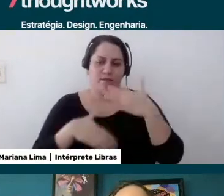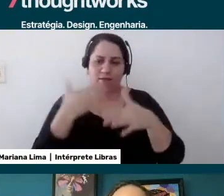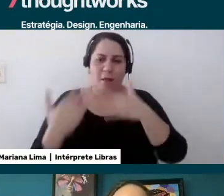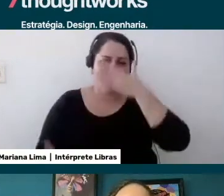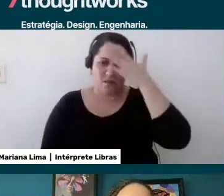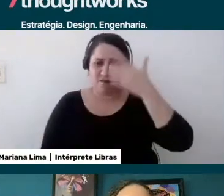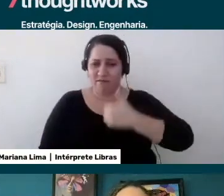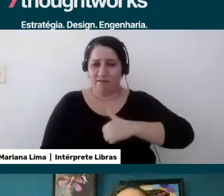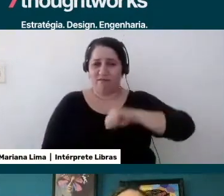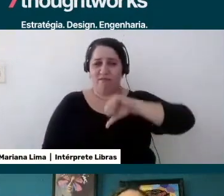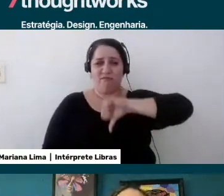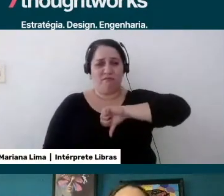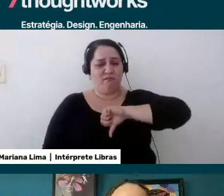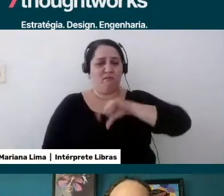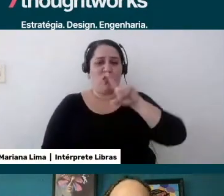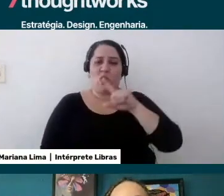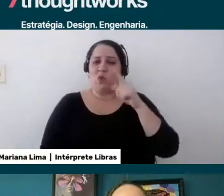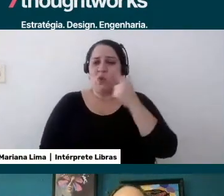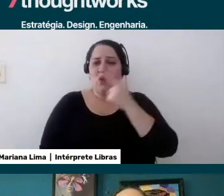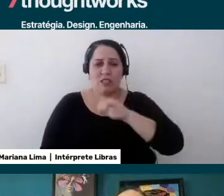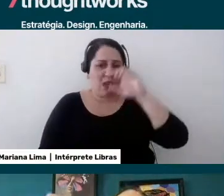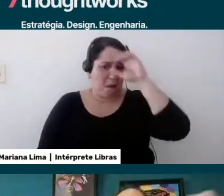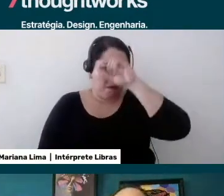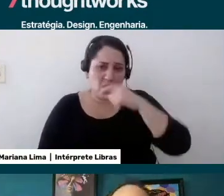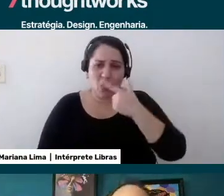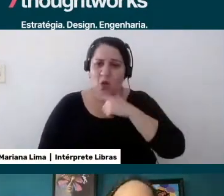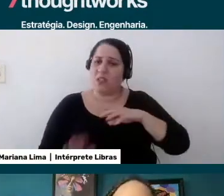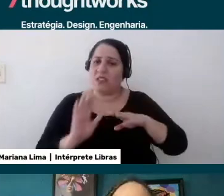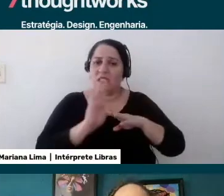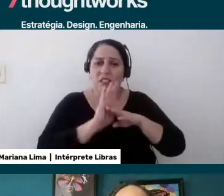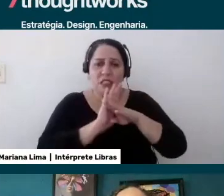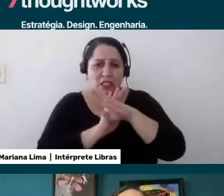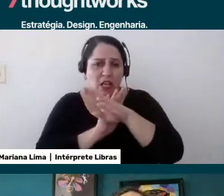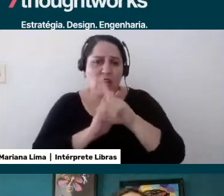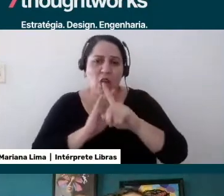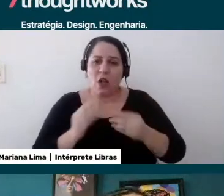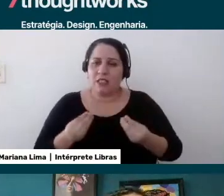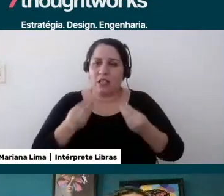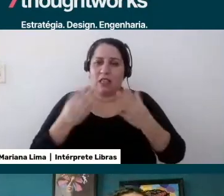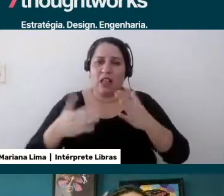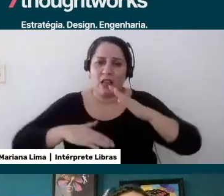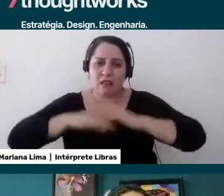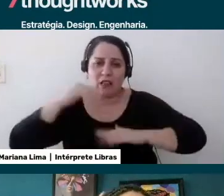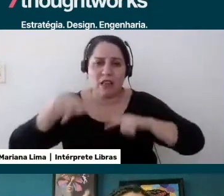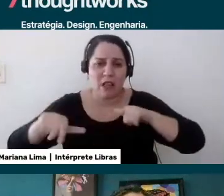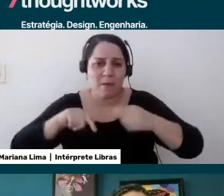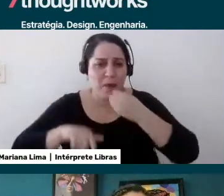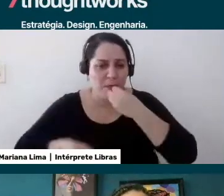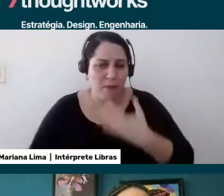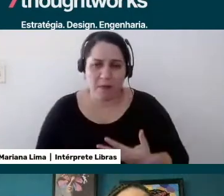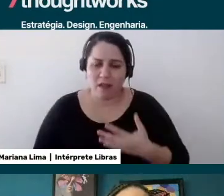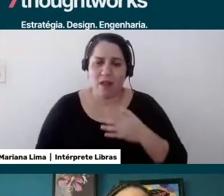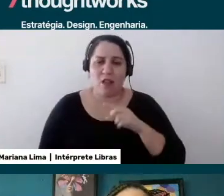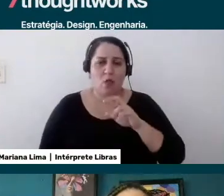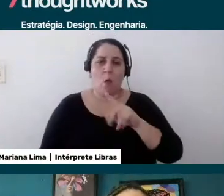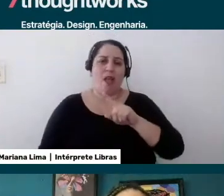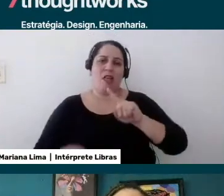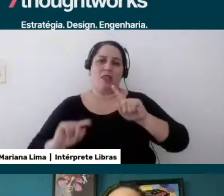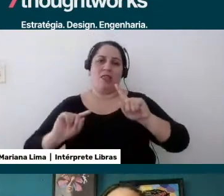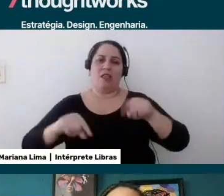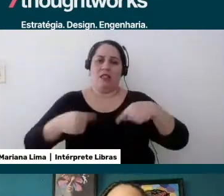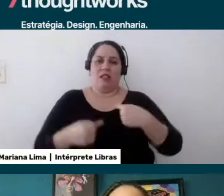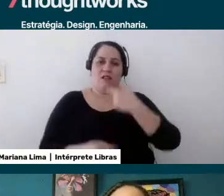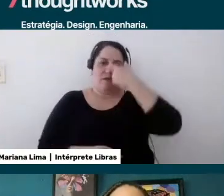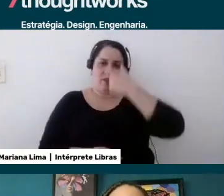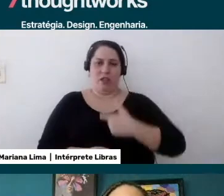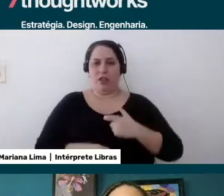autoestima baixa não aprende, não tem como performar, né, não vai entregar, e isso não é um desafio individual quando